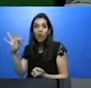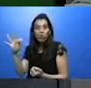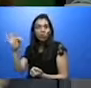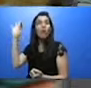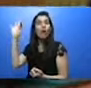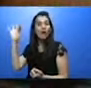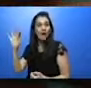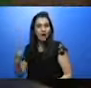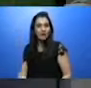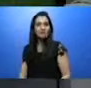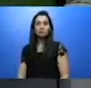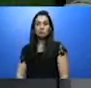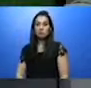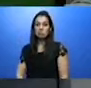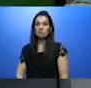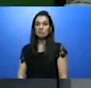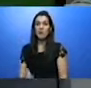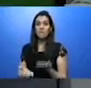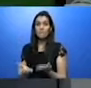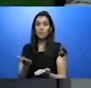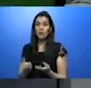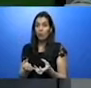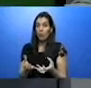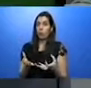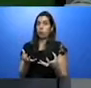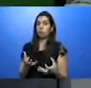né, considerável. Então, vamos lá.